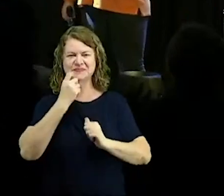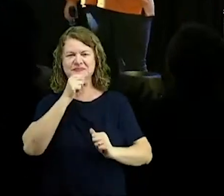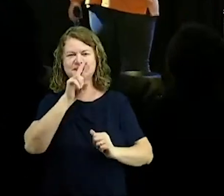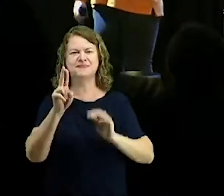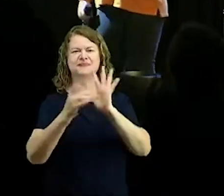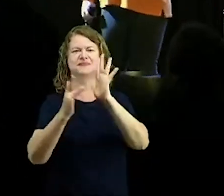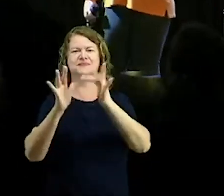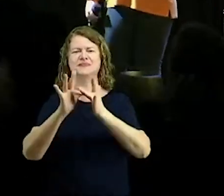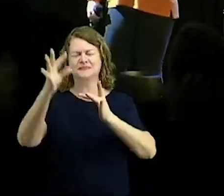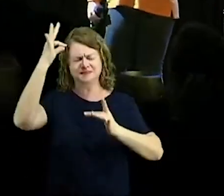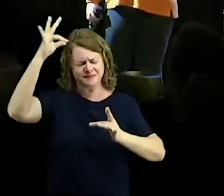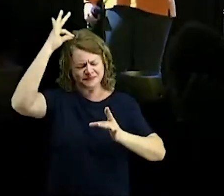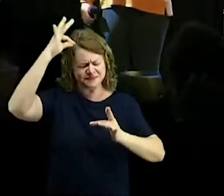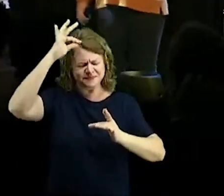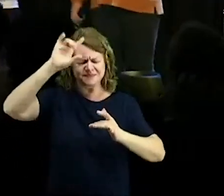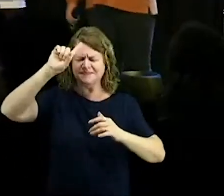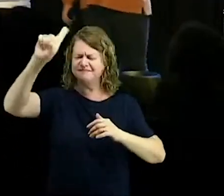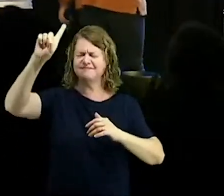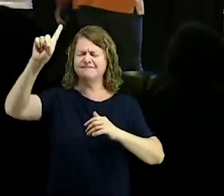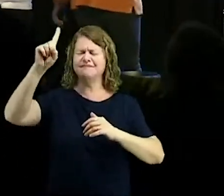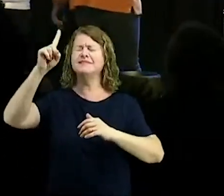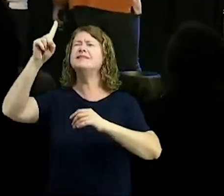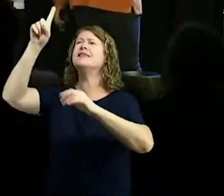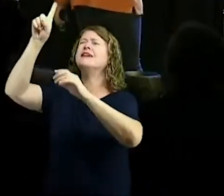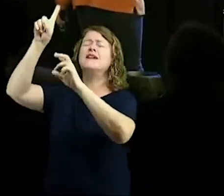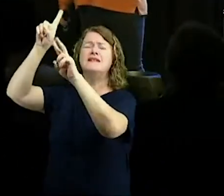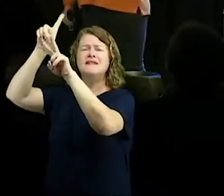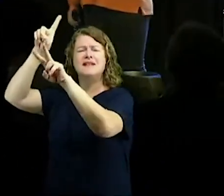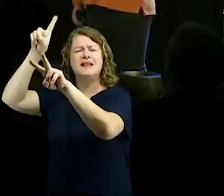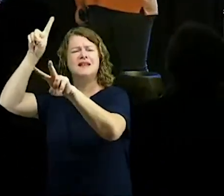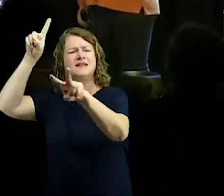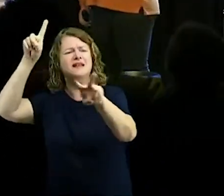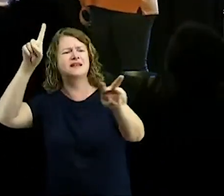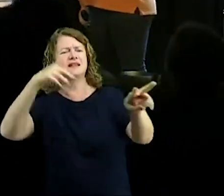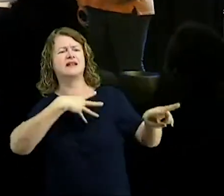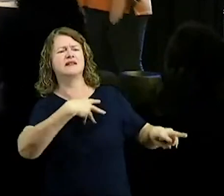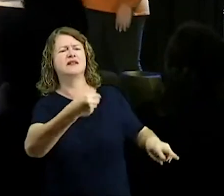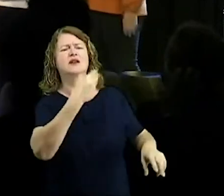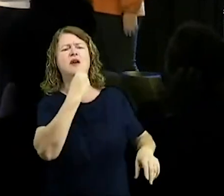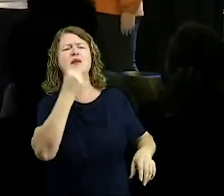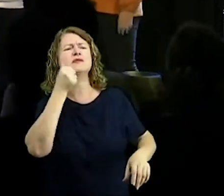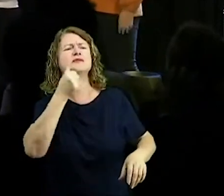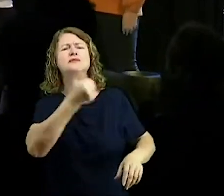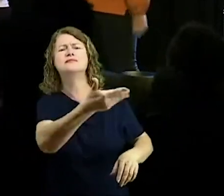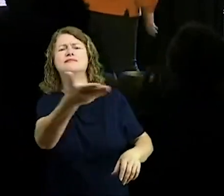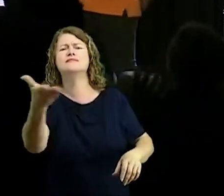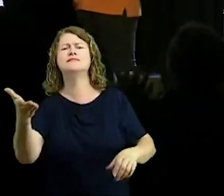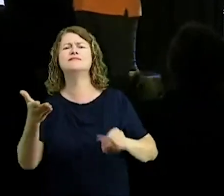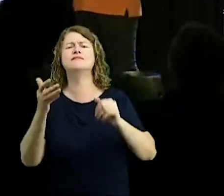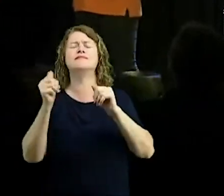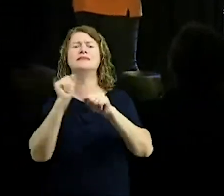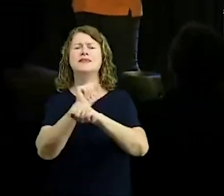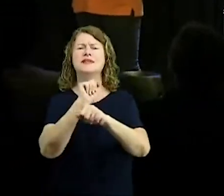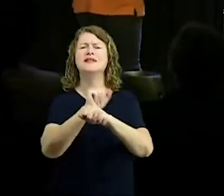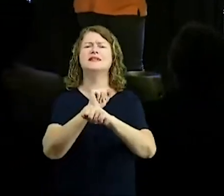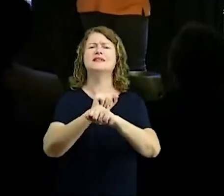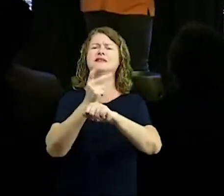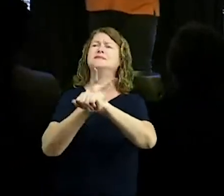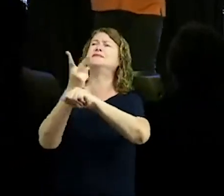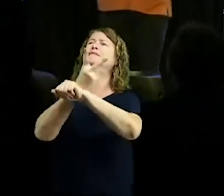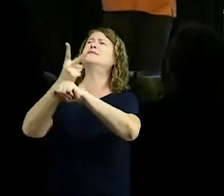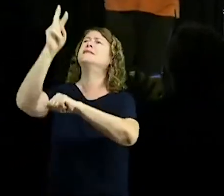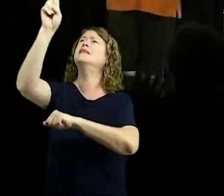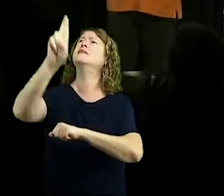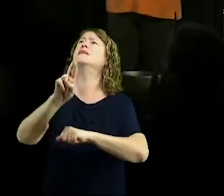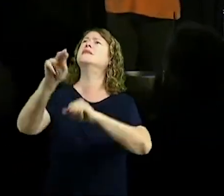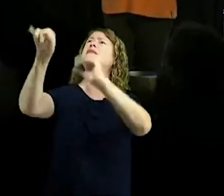Espírito Santo de Deus, aqui estão os teus filhos, homens e mulheres, Deus, que estão esperando e buscando resposta dos céus,